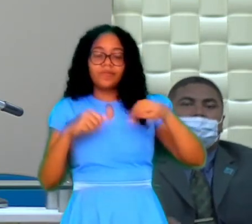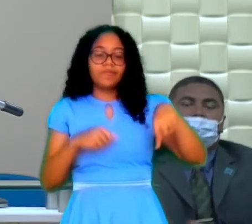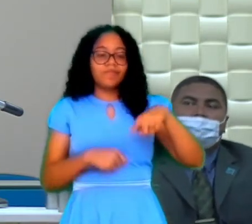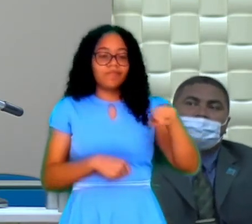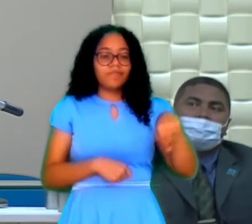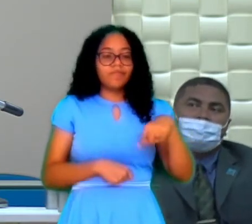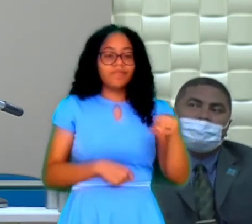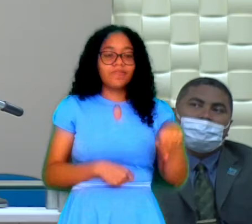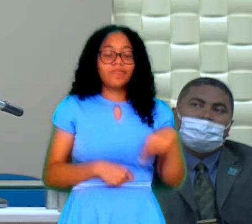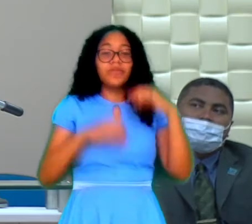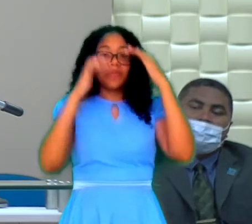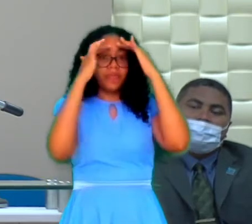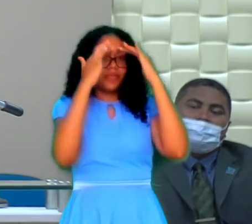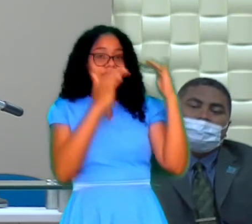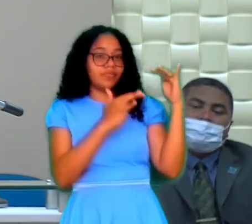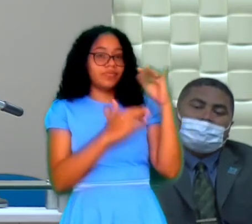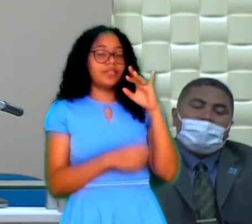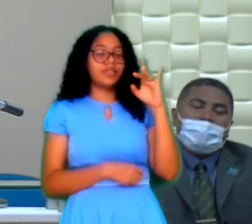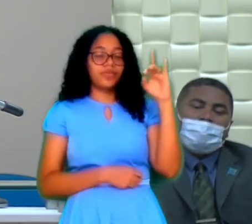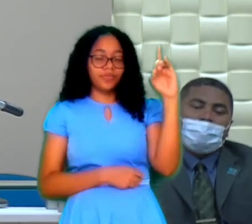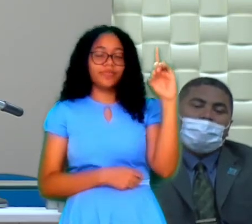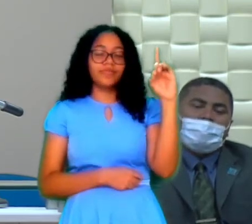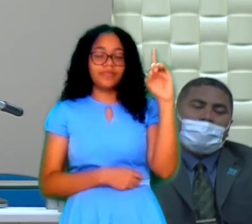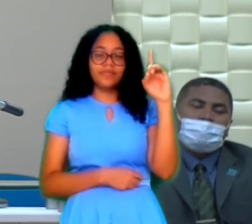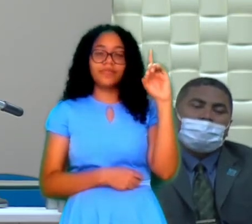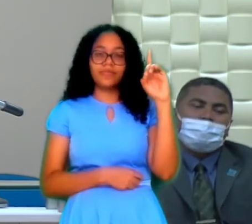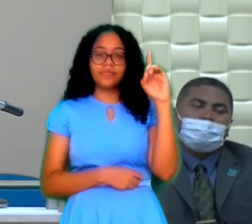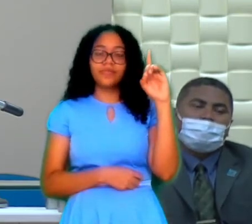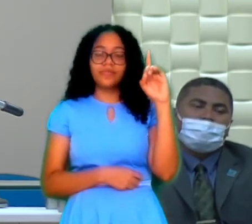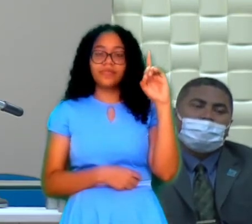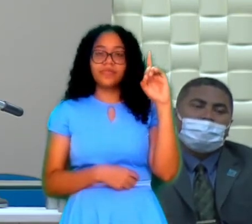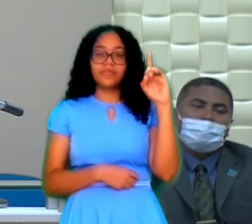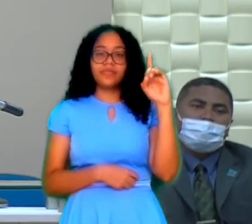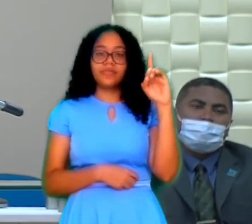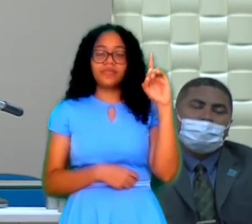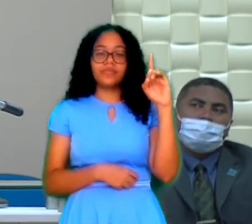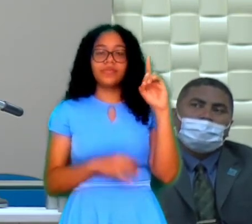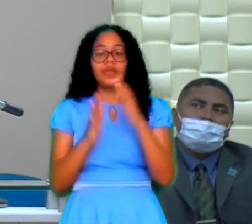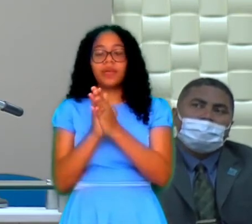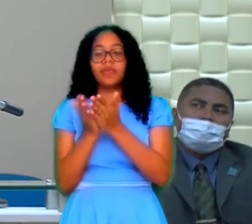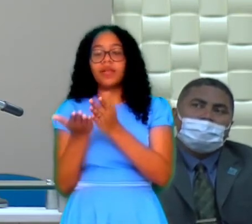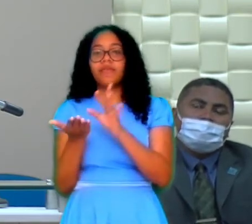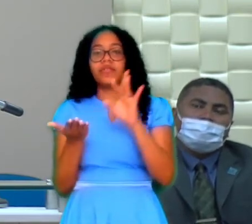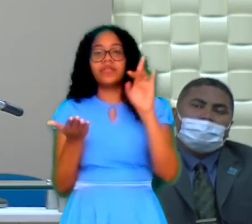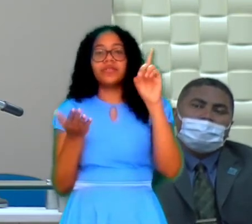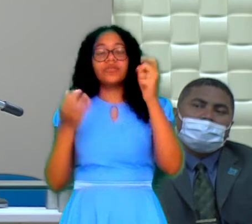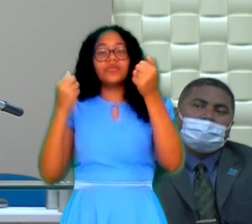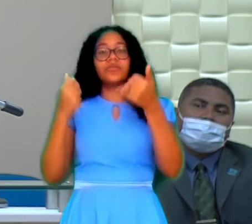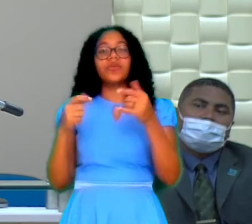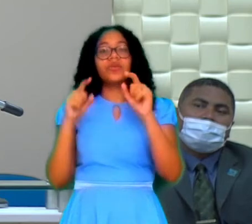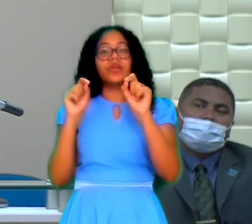eles perguntaram: o que é que nós devemos fazer contigo?